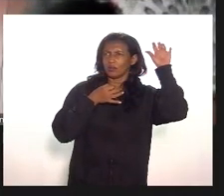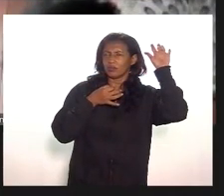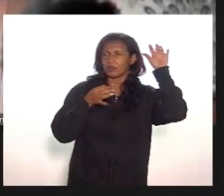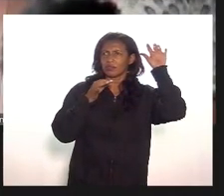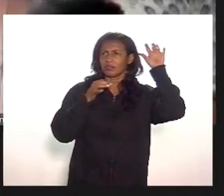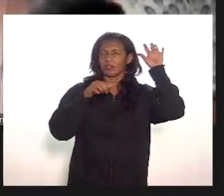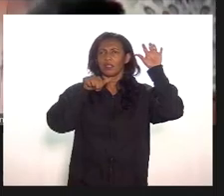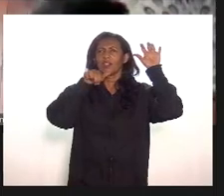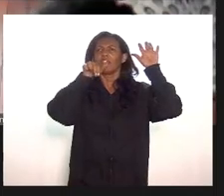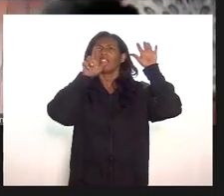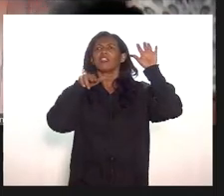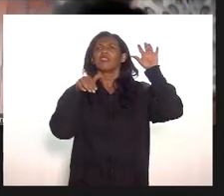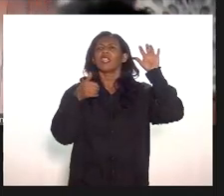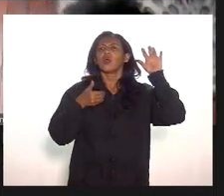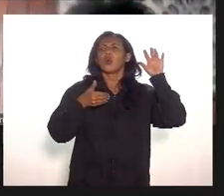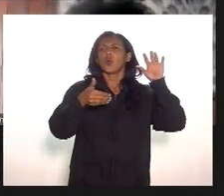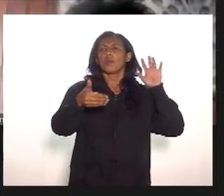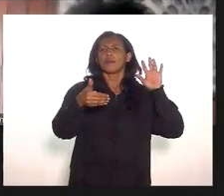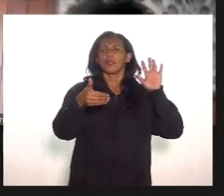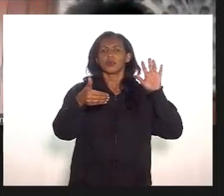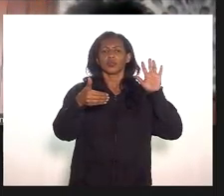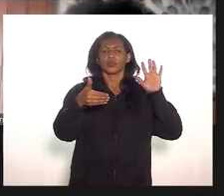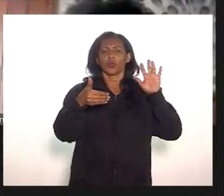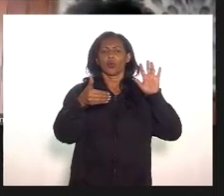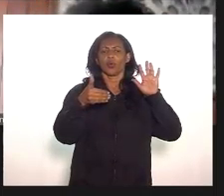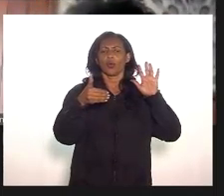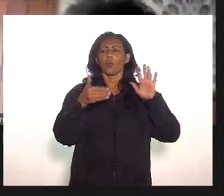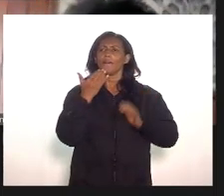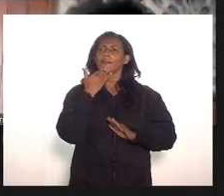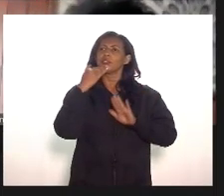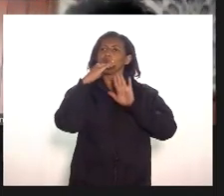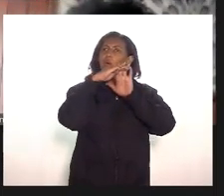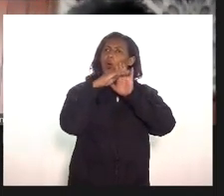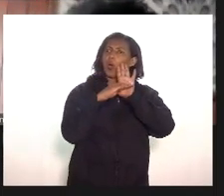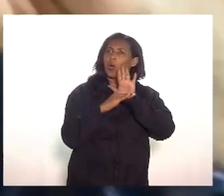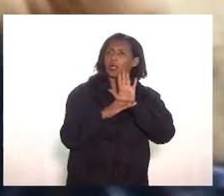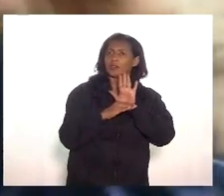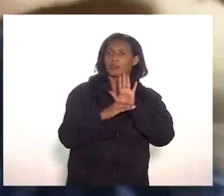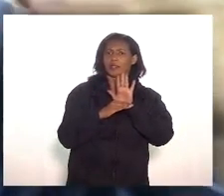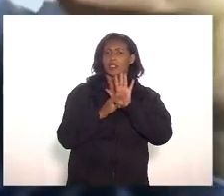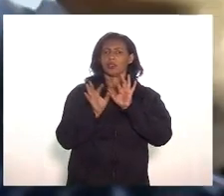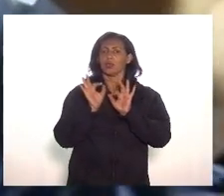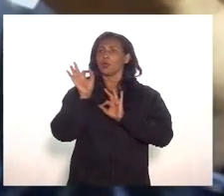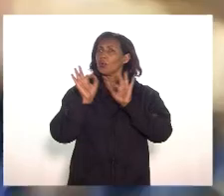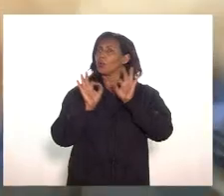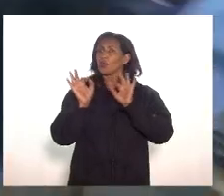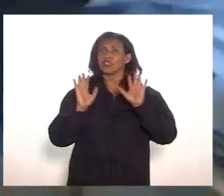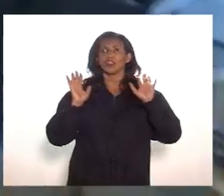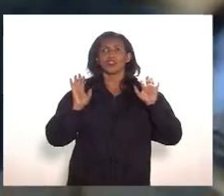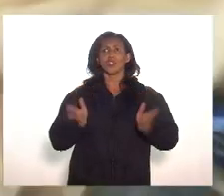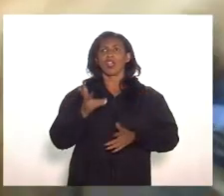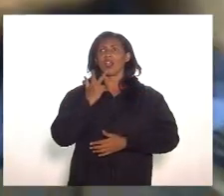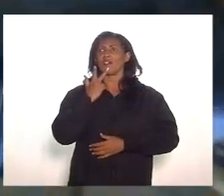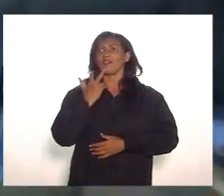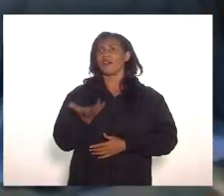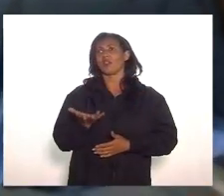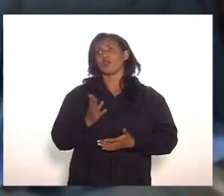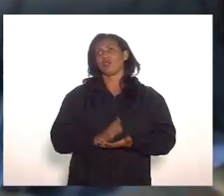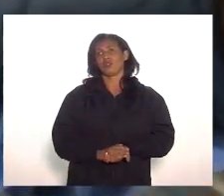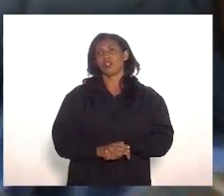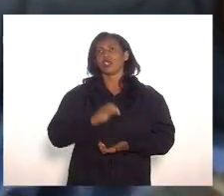Quem abriu o processo pediu pela ordem. O projeto já foi discutido, senão eu vou me reinscrever